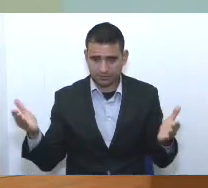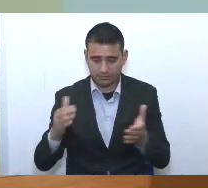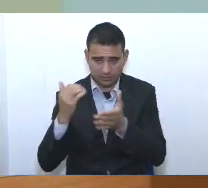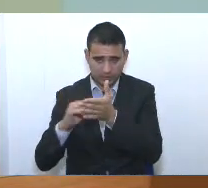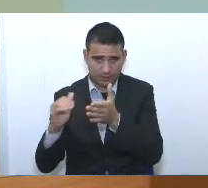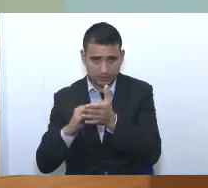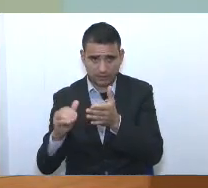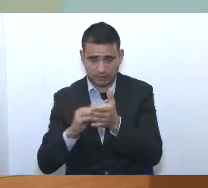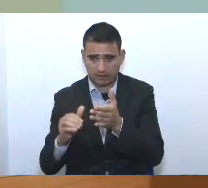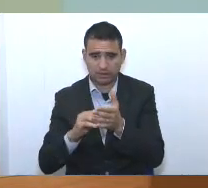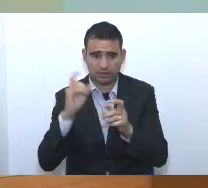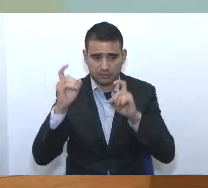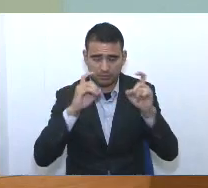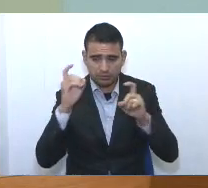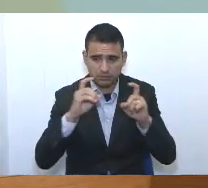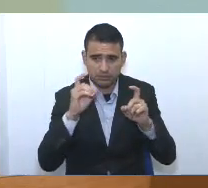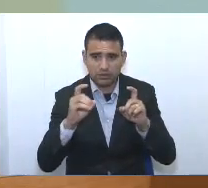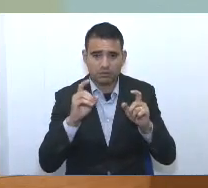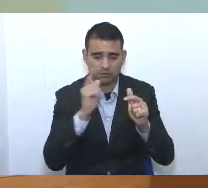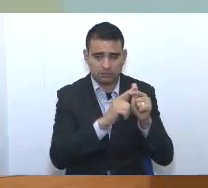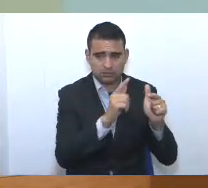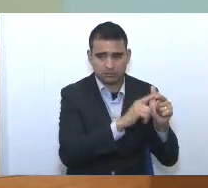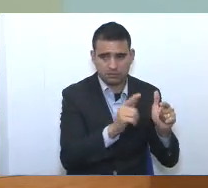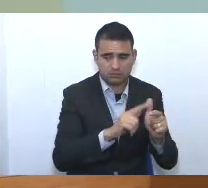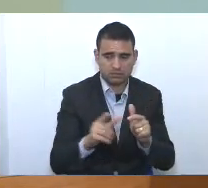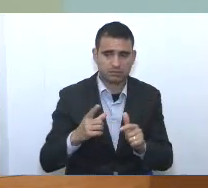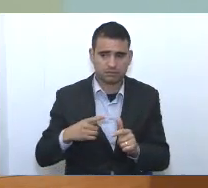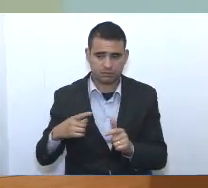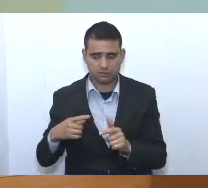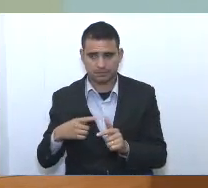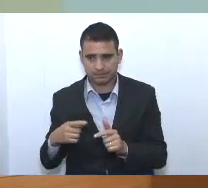da administração municipal, que é muito grande,